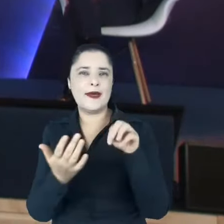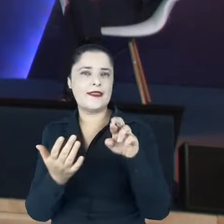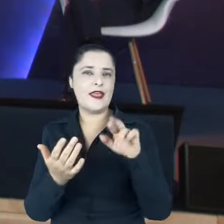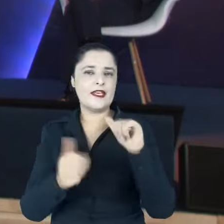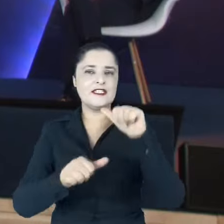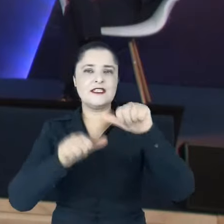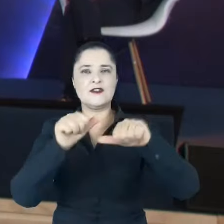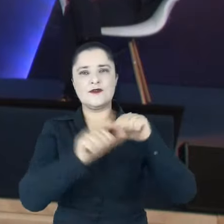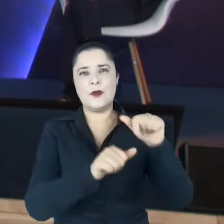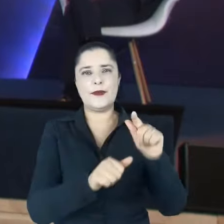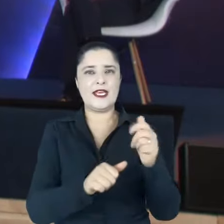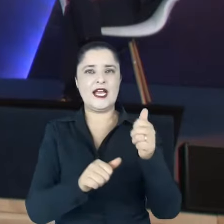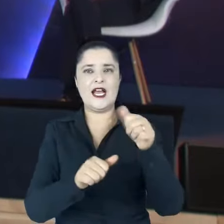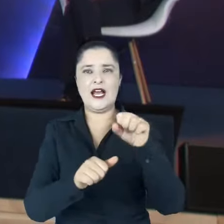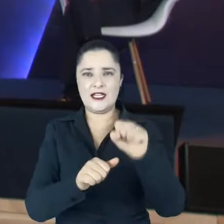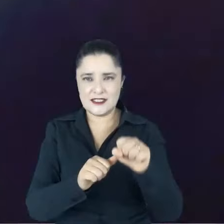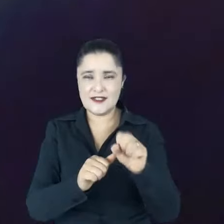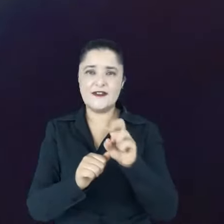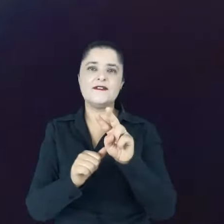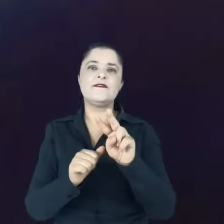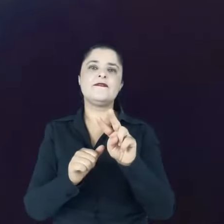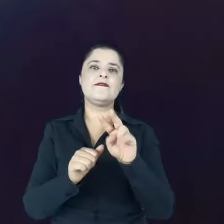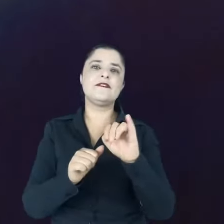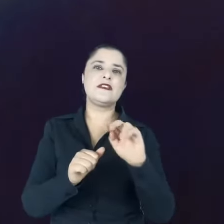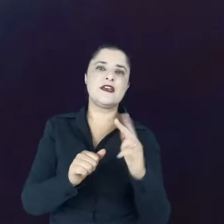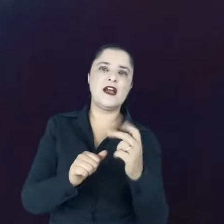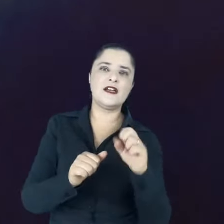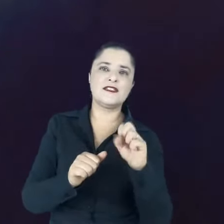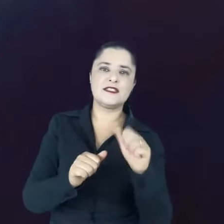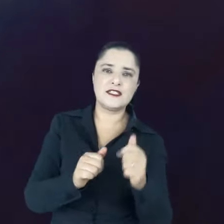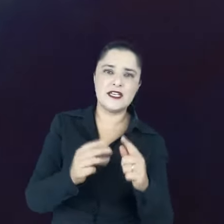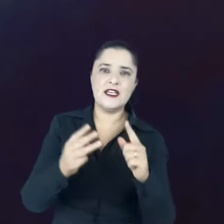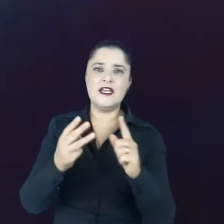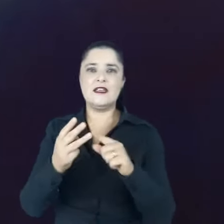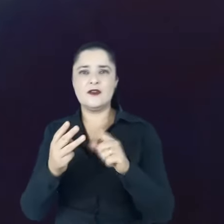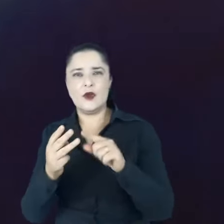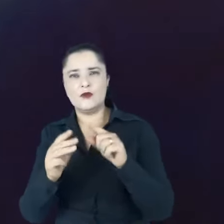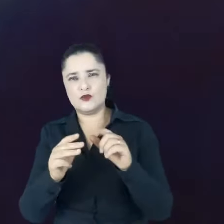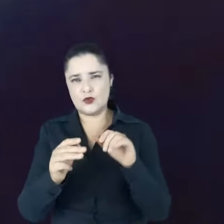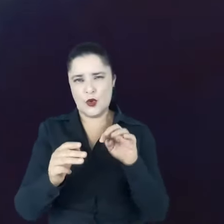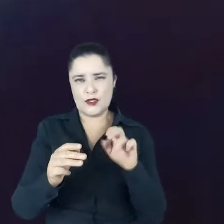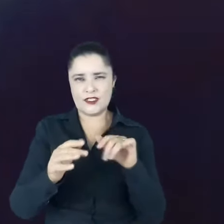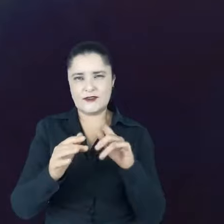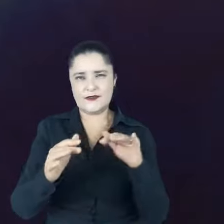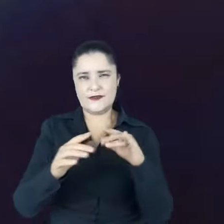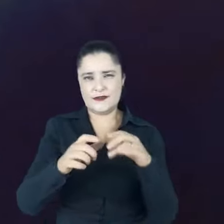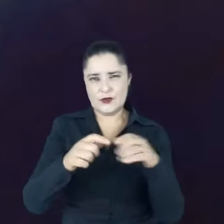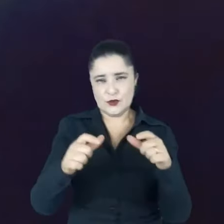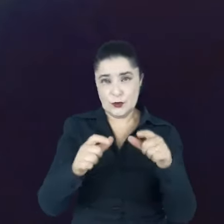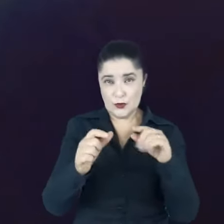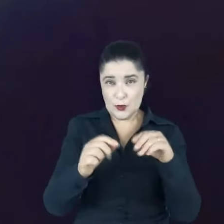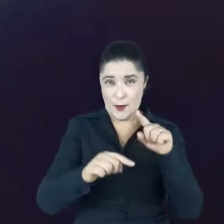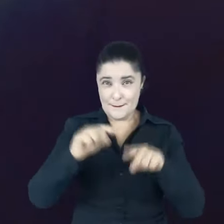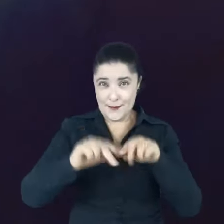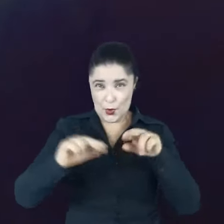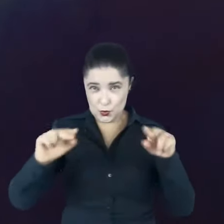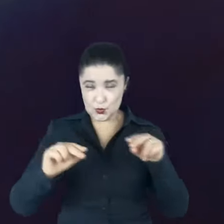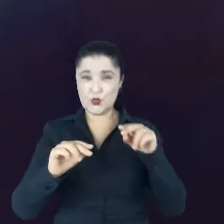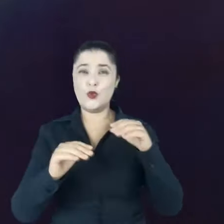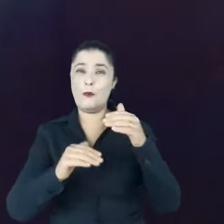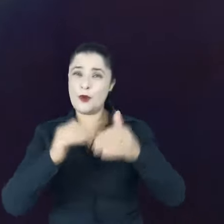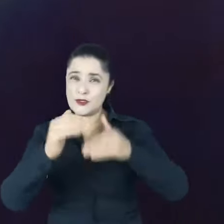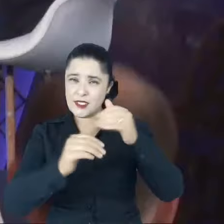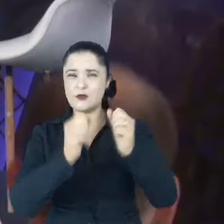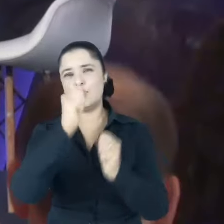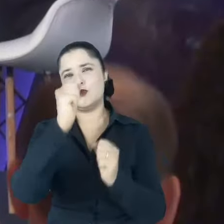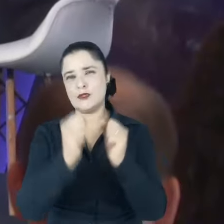a vinhaça e a torta de filtro, são subprodutos do processo industrial e que podem também